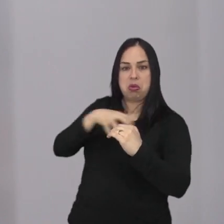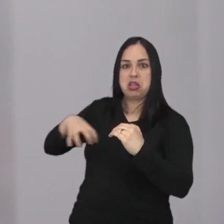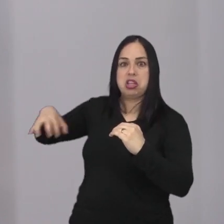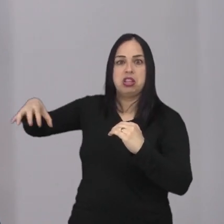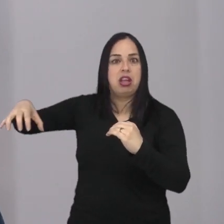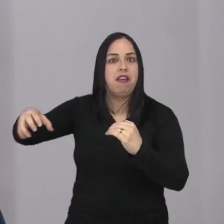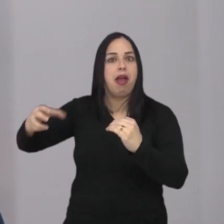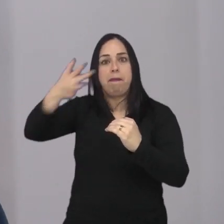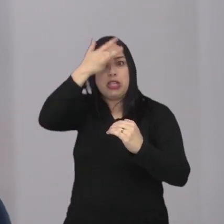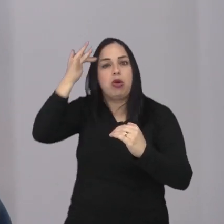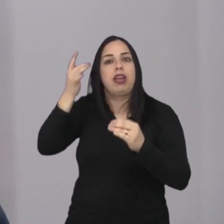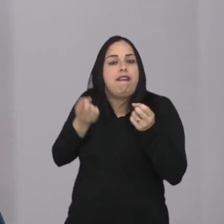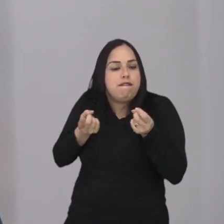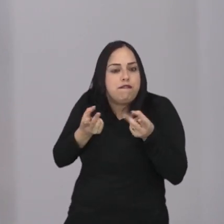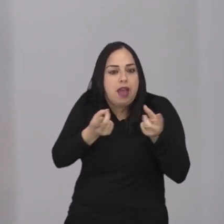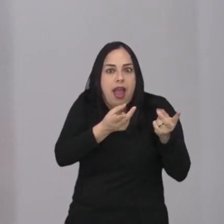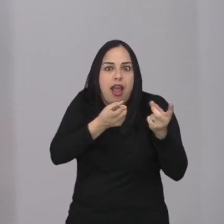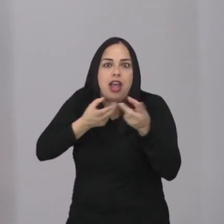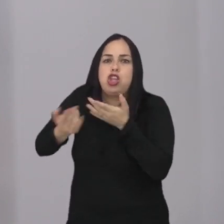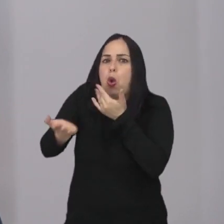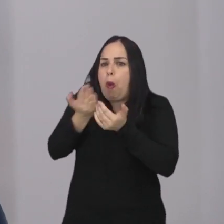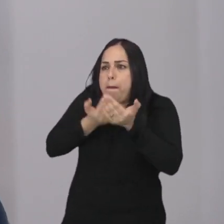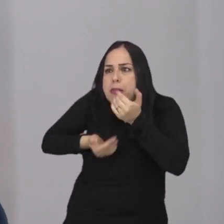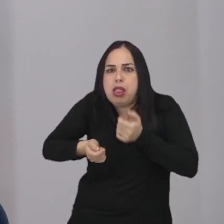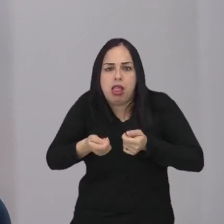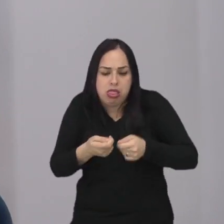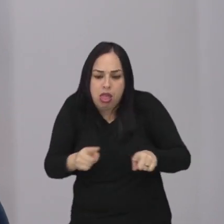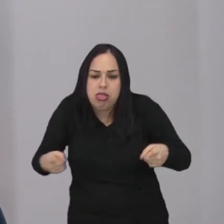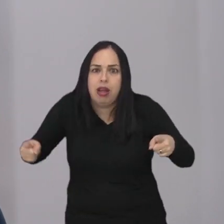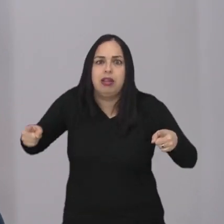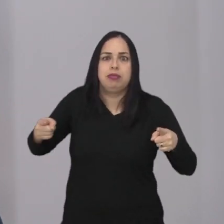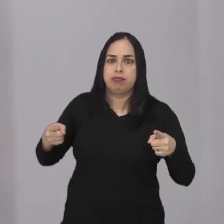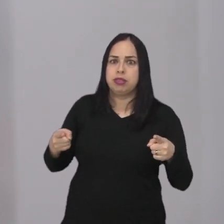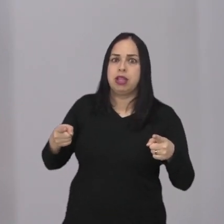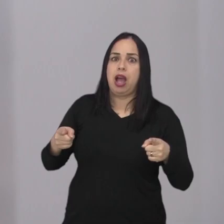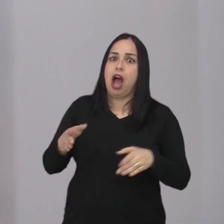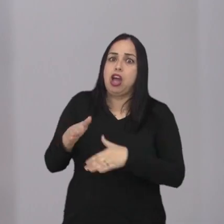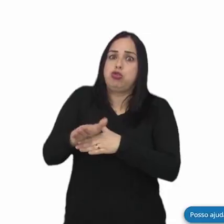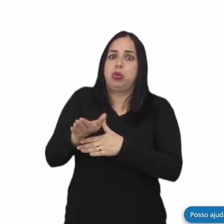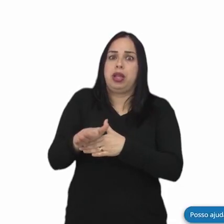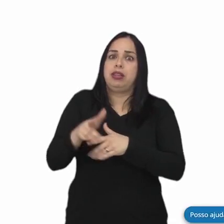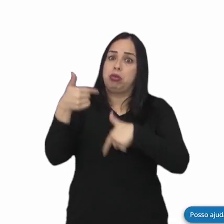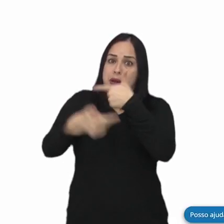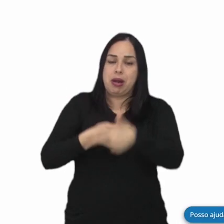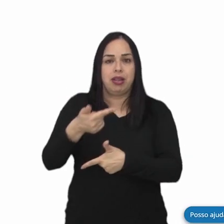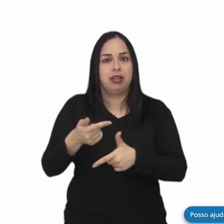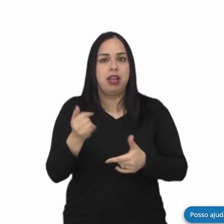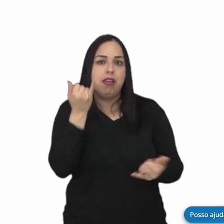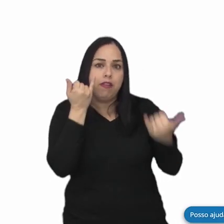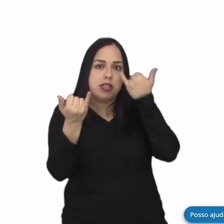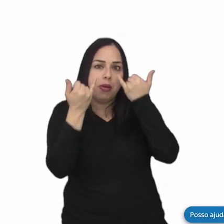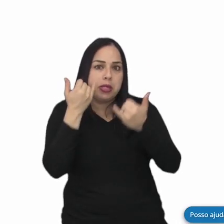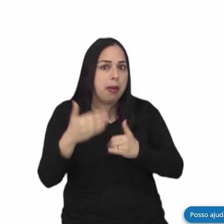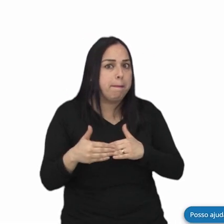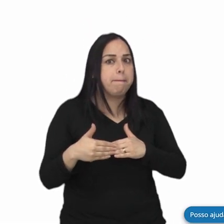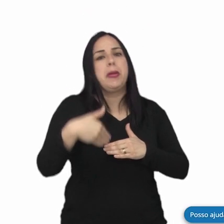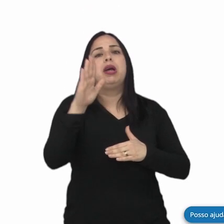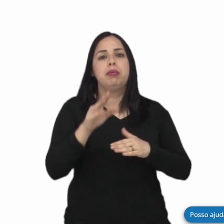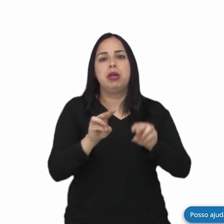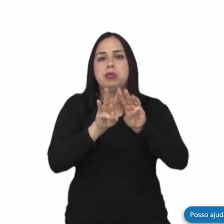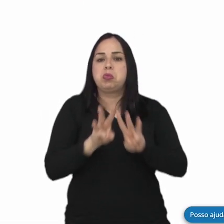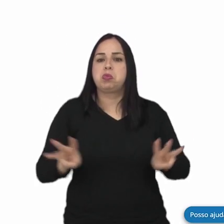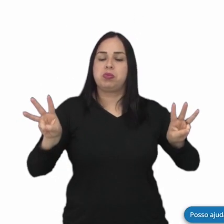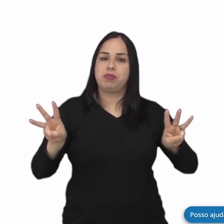estádios muitos vendedores, né, ambulantes, com seus carrinhos, enfim. Isso gera emprego. Mais informações sobre a concessão pode